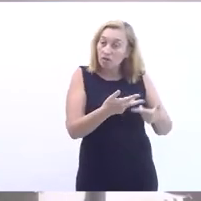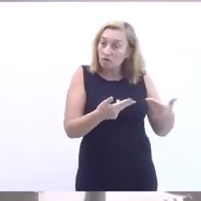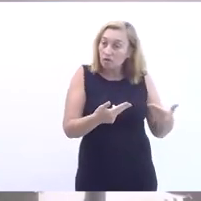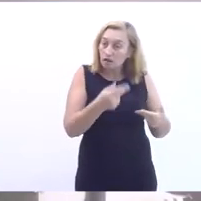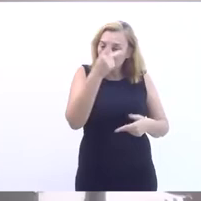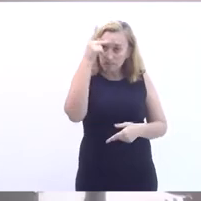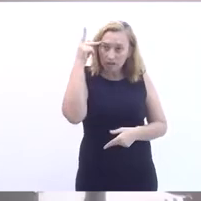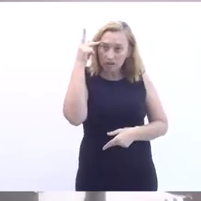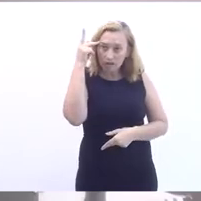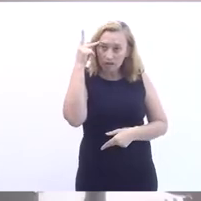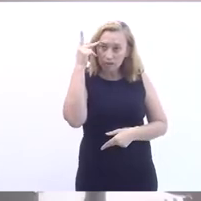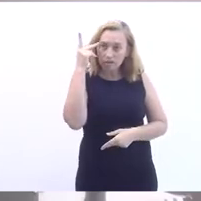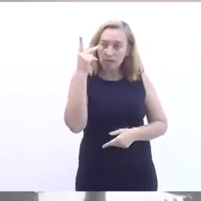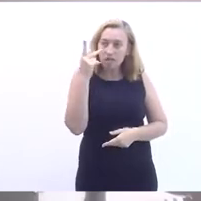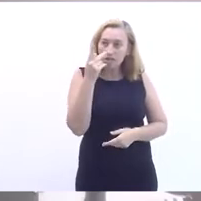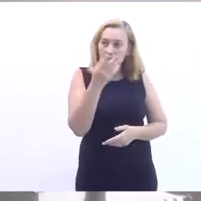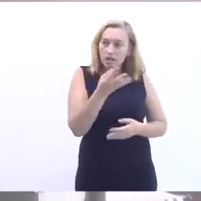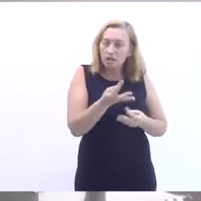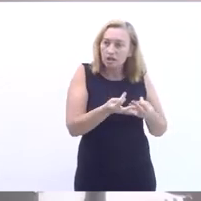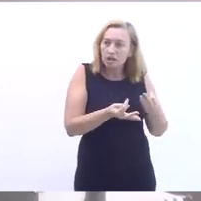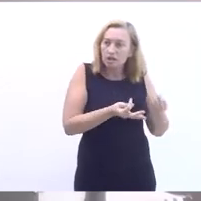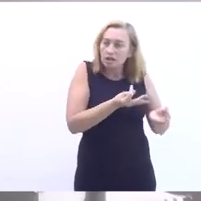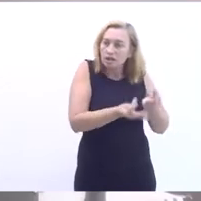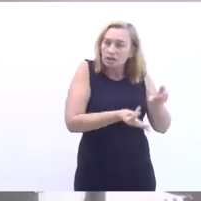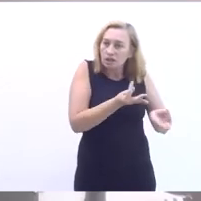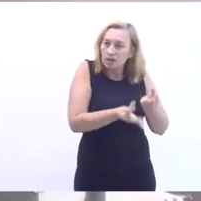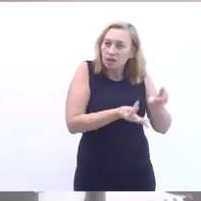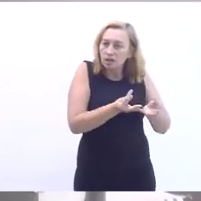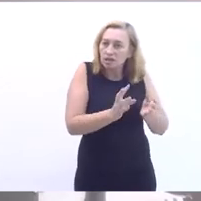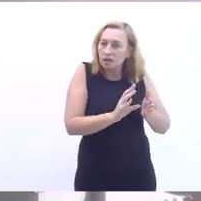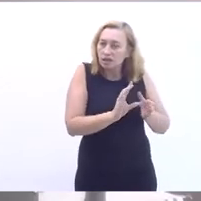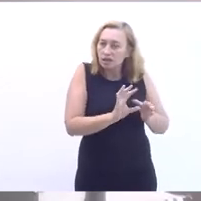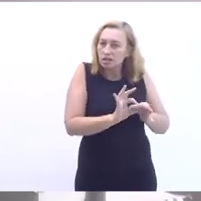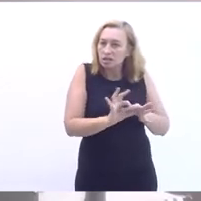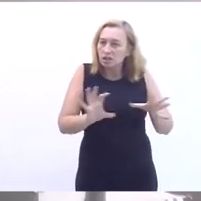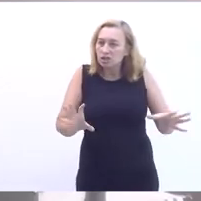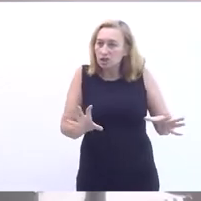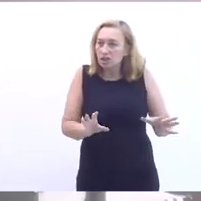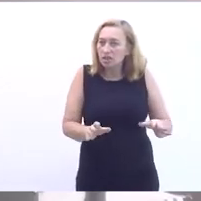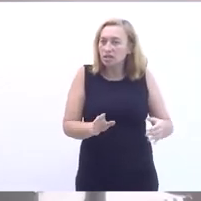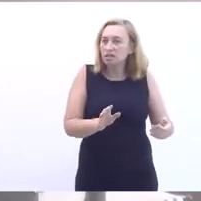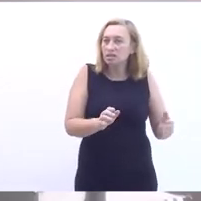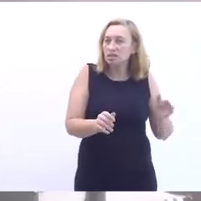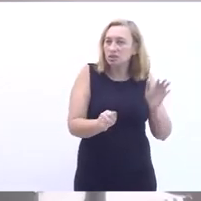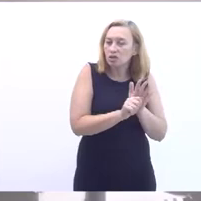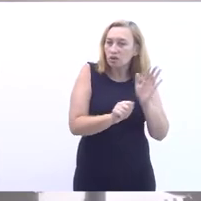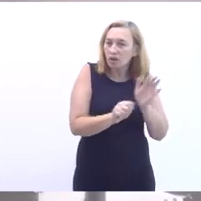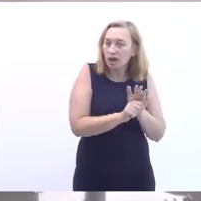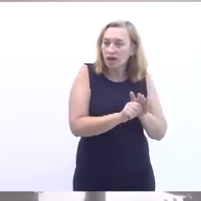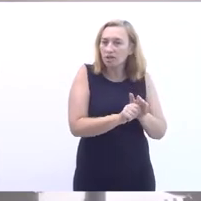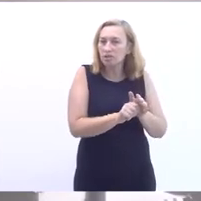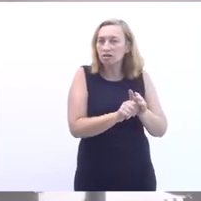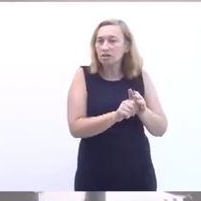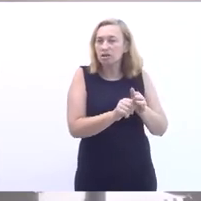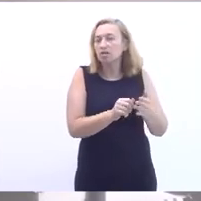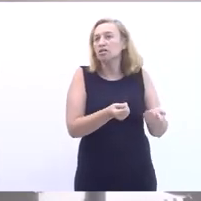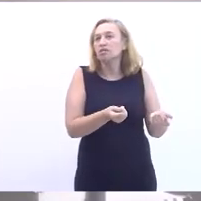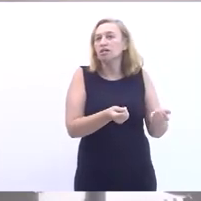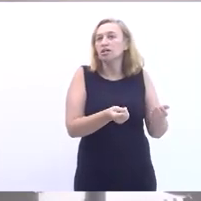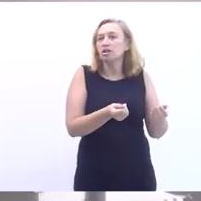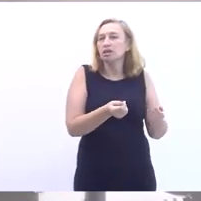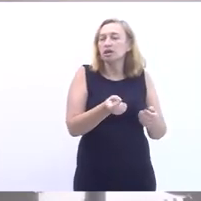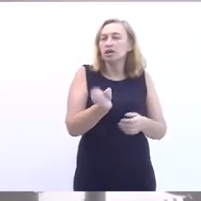que inveja o lado para deixar de ser maconheiro para deixar de ser então tomava banho gelado ele a Bíblia de